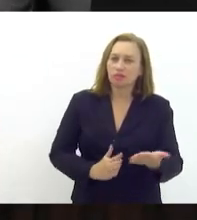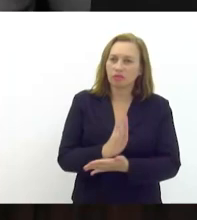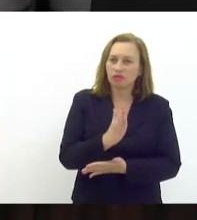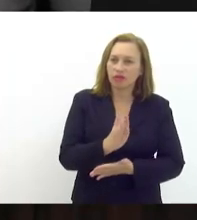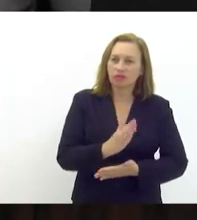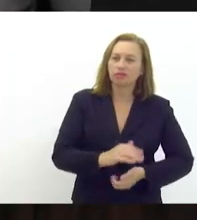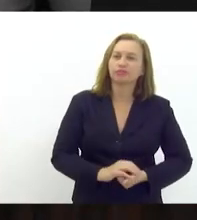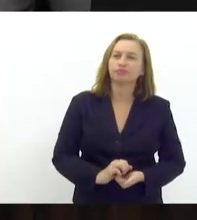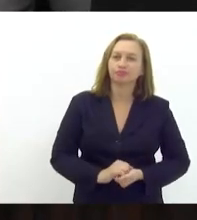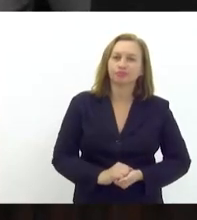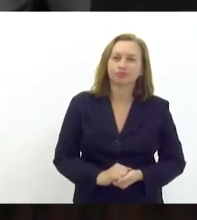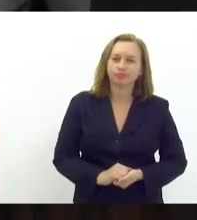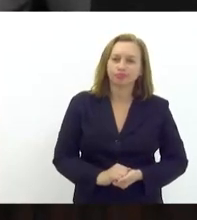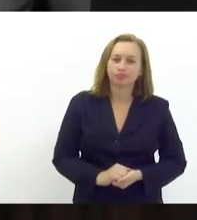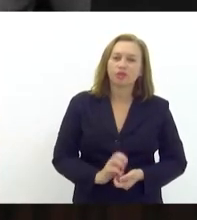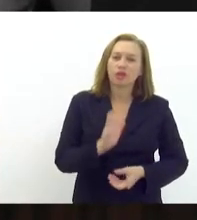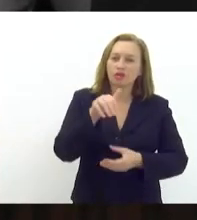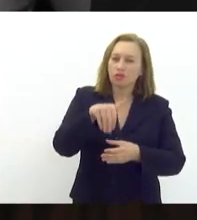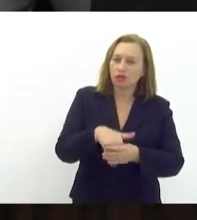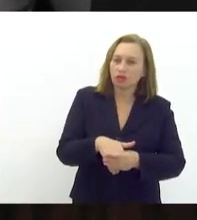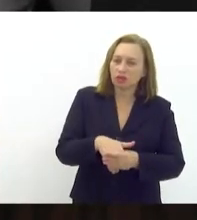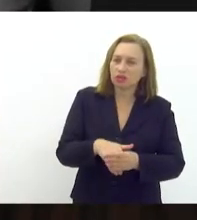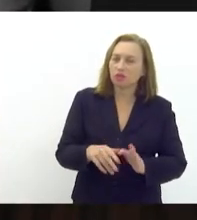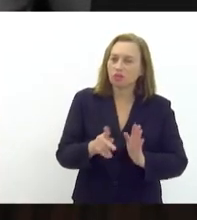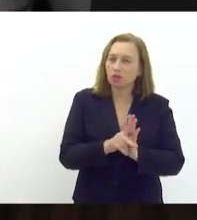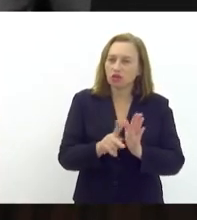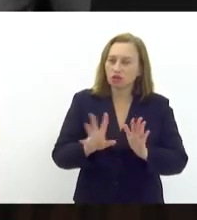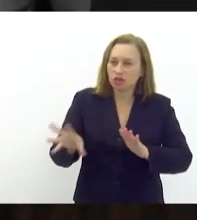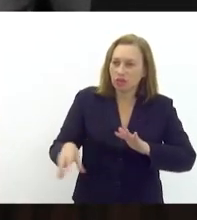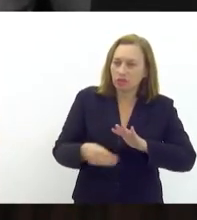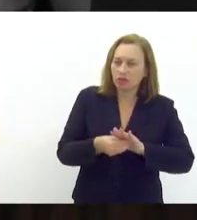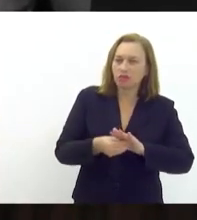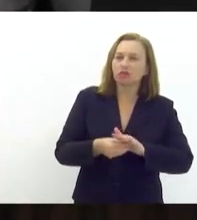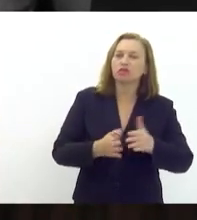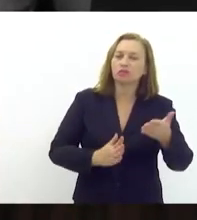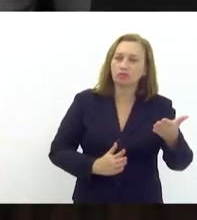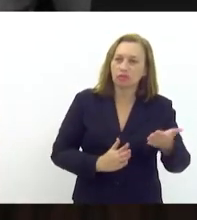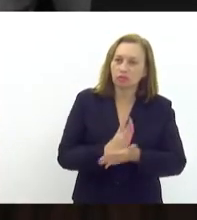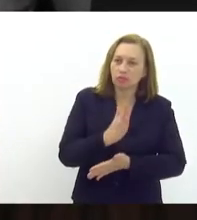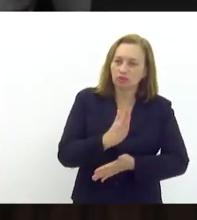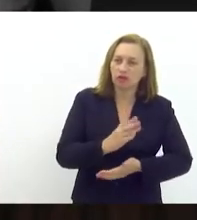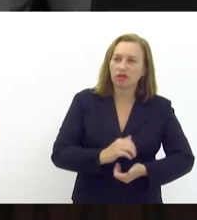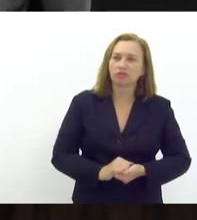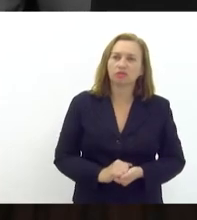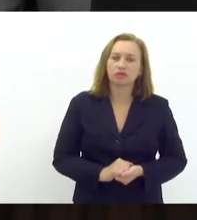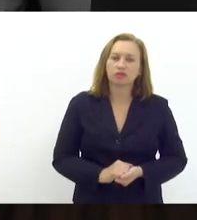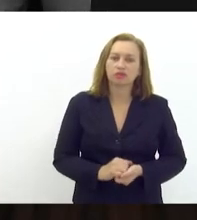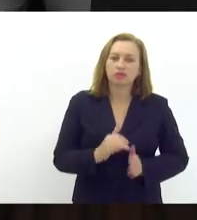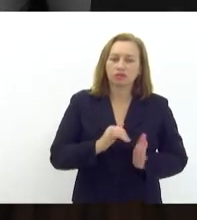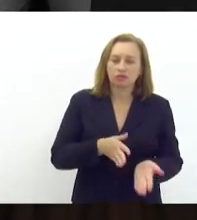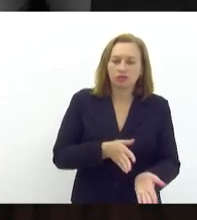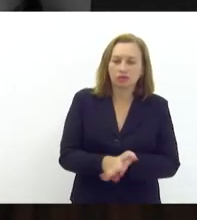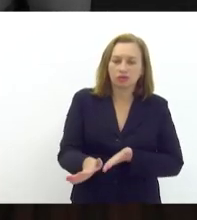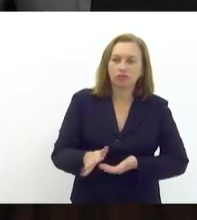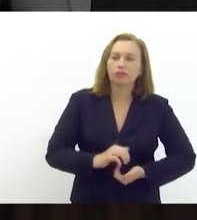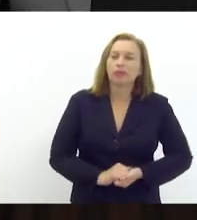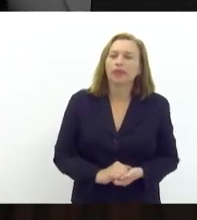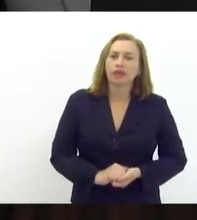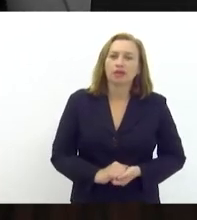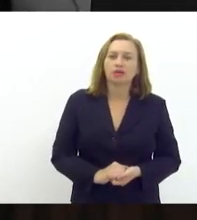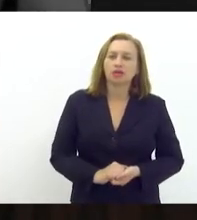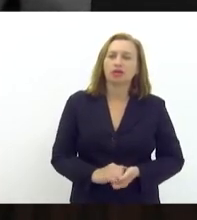aprovada em votação projeto assim emendados senhores que a própria maneiro Como estão aprovado vai autógrafo